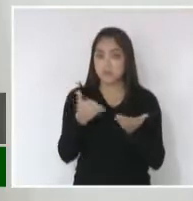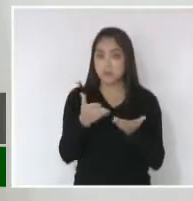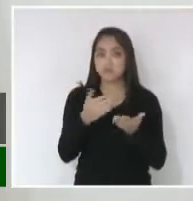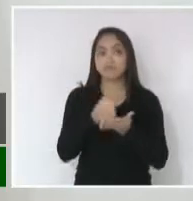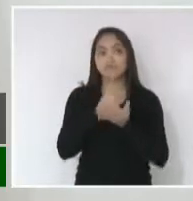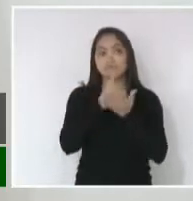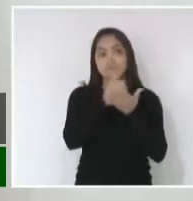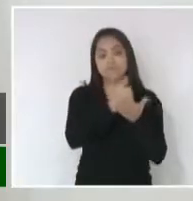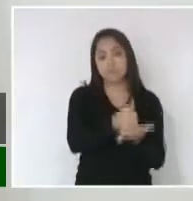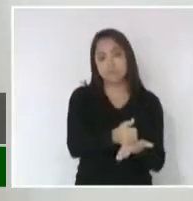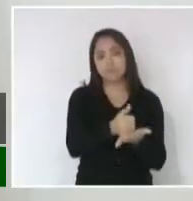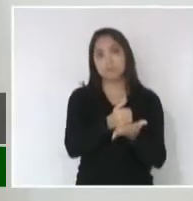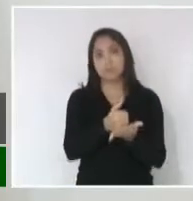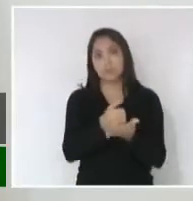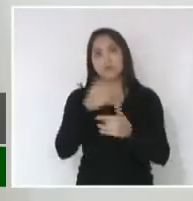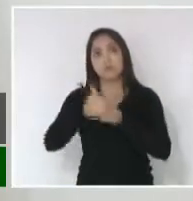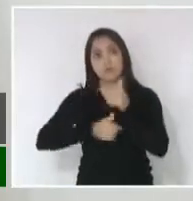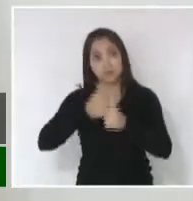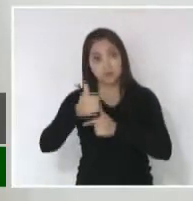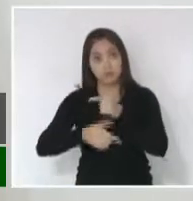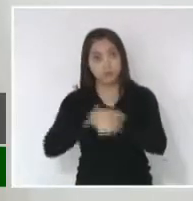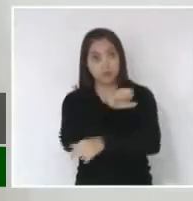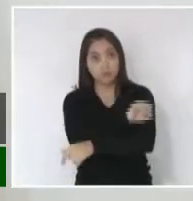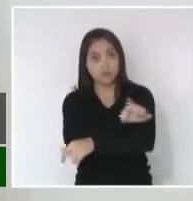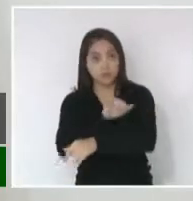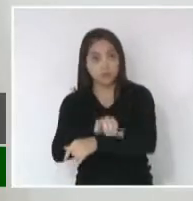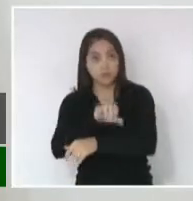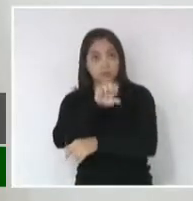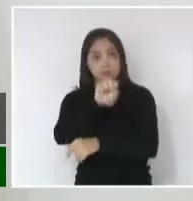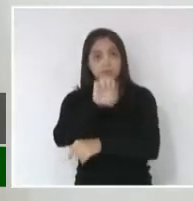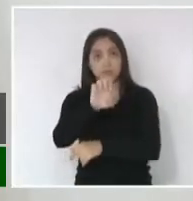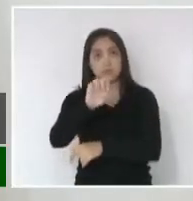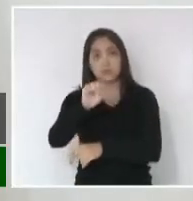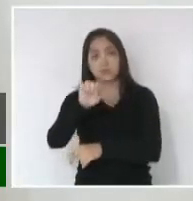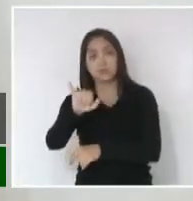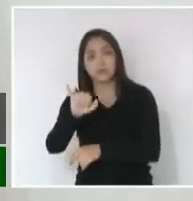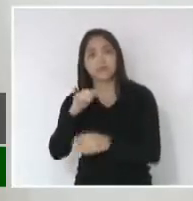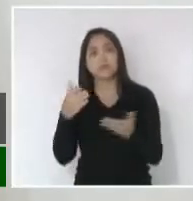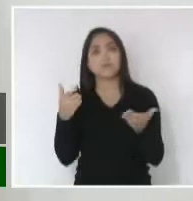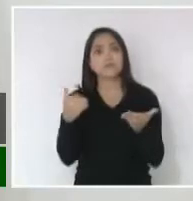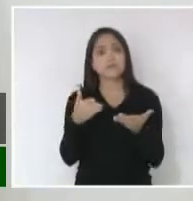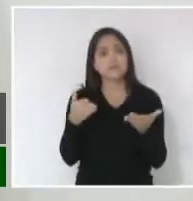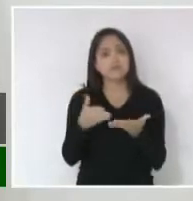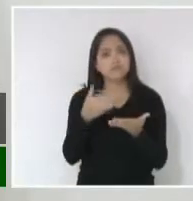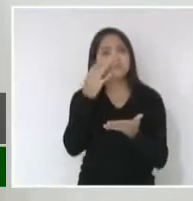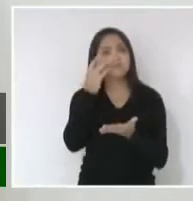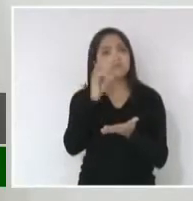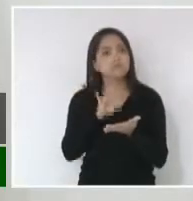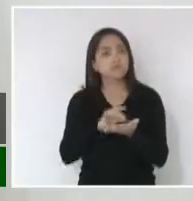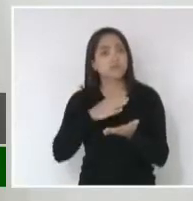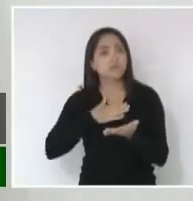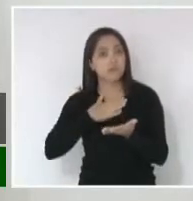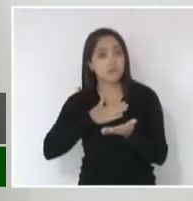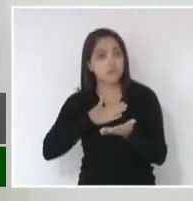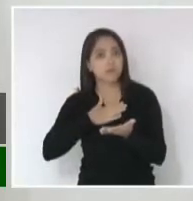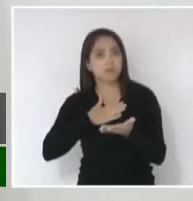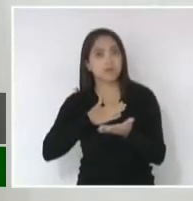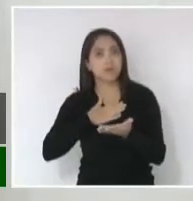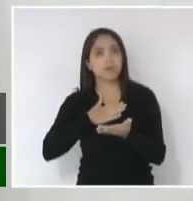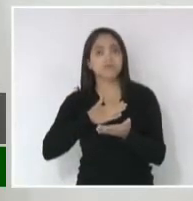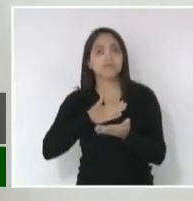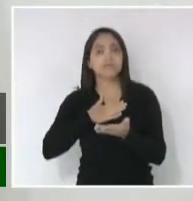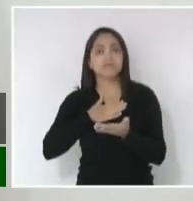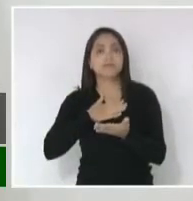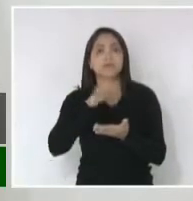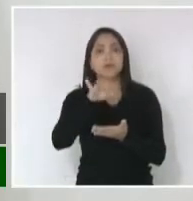apoiada nos serviços do SENAI e do SESI. Aqui, quero deixar o meu reconhecimento também à Fiesc,